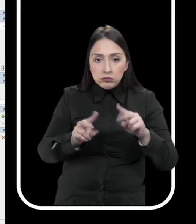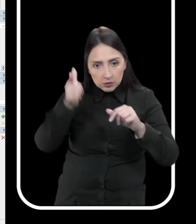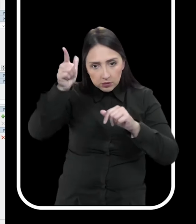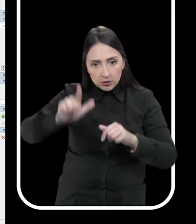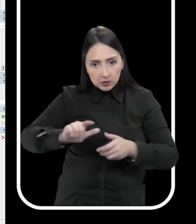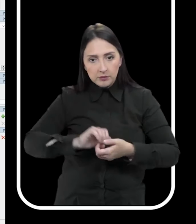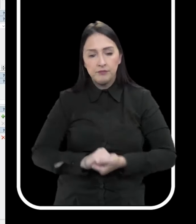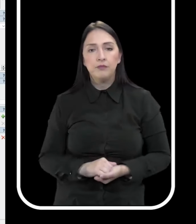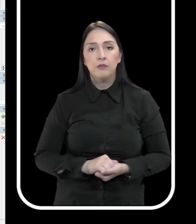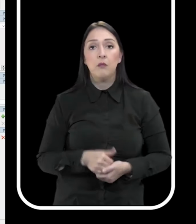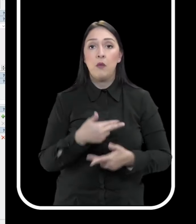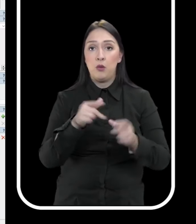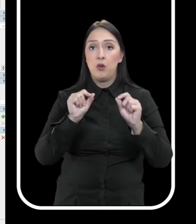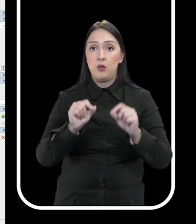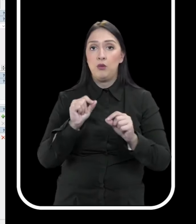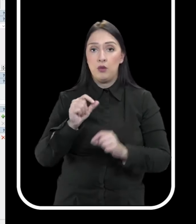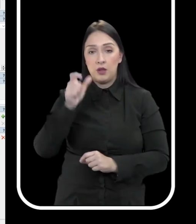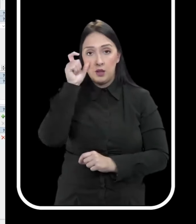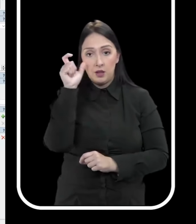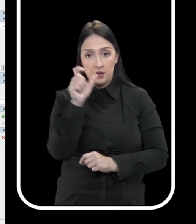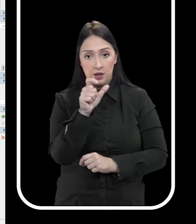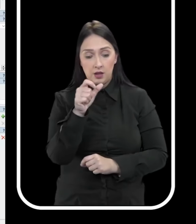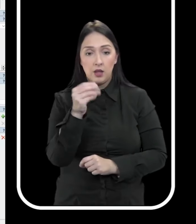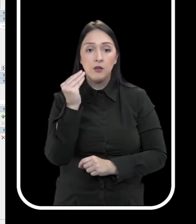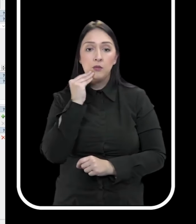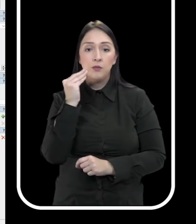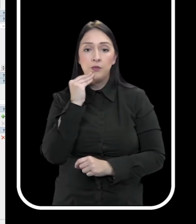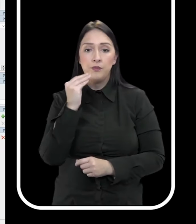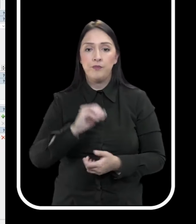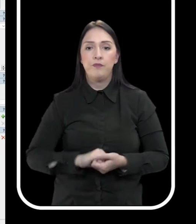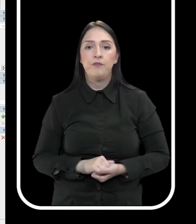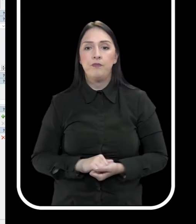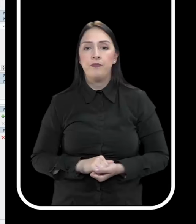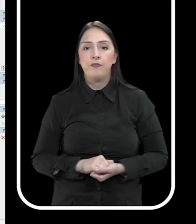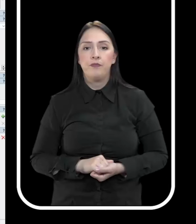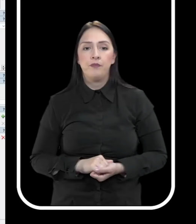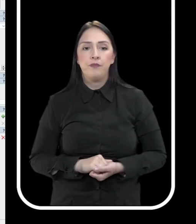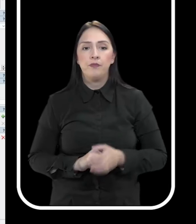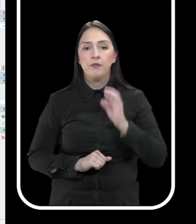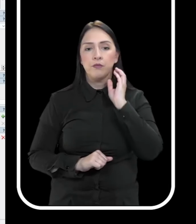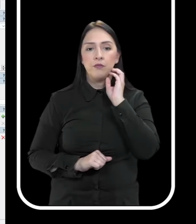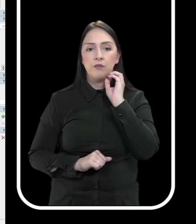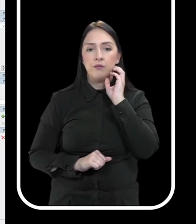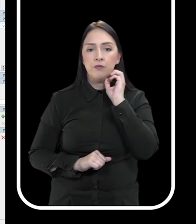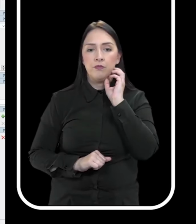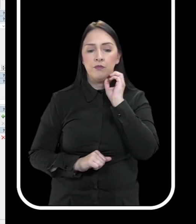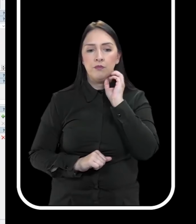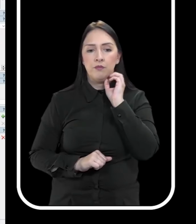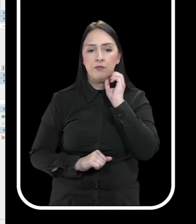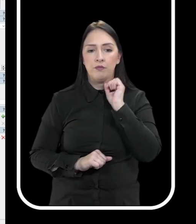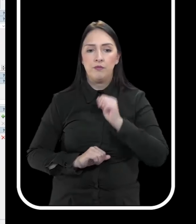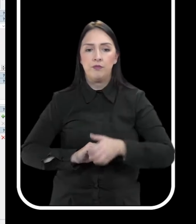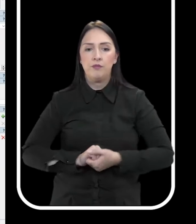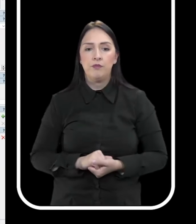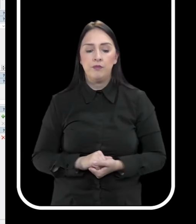para vocês verem, uma coisa bastante interessante nessa simulação é que,